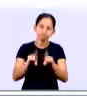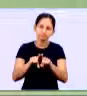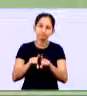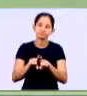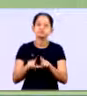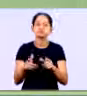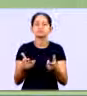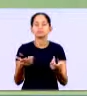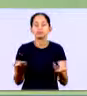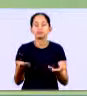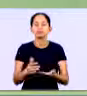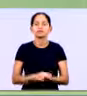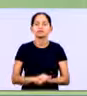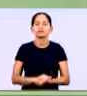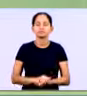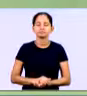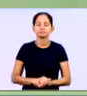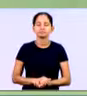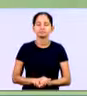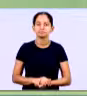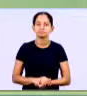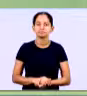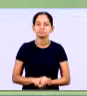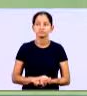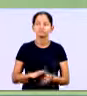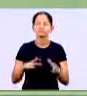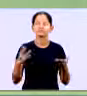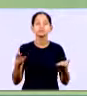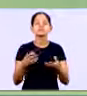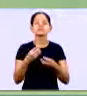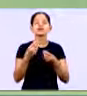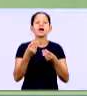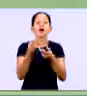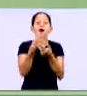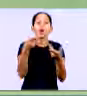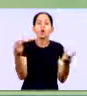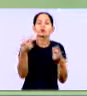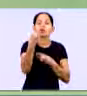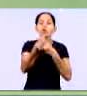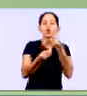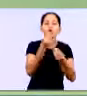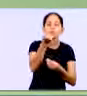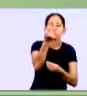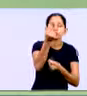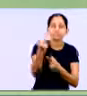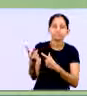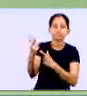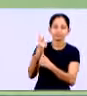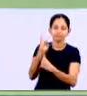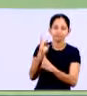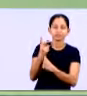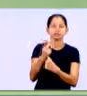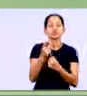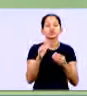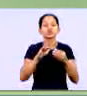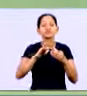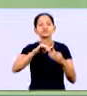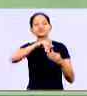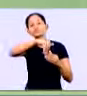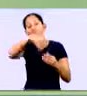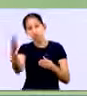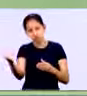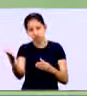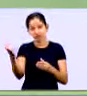empresa, tá? Bom, quanto às fontes externas de financiamento, né, que são as fontes provenientes do exterior